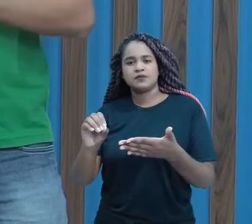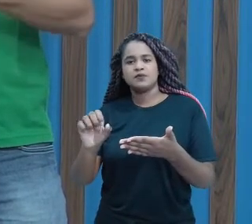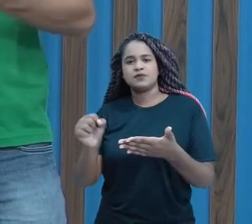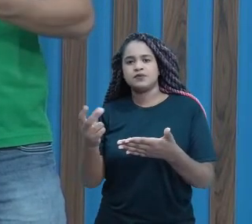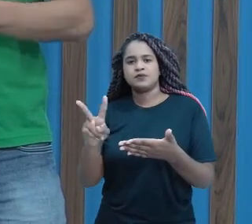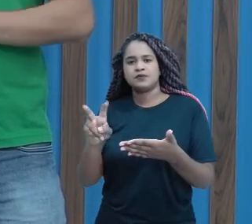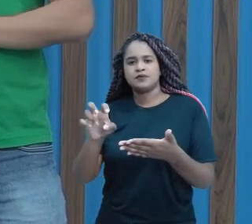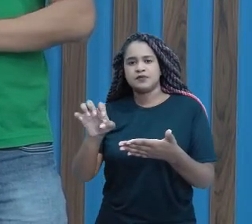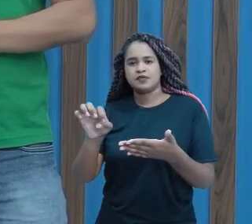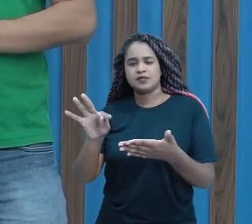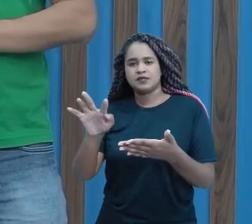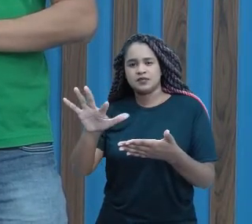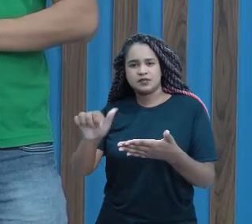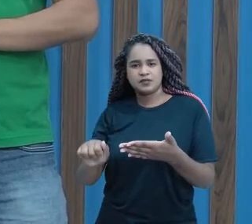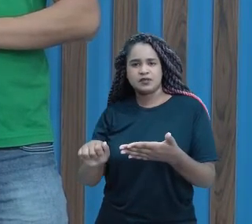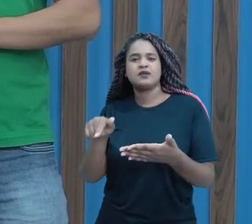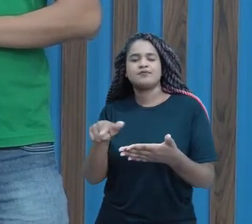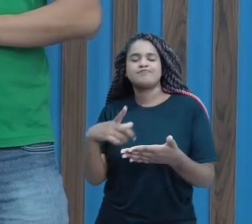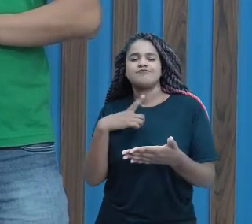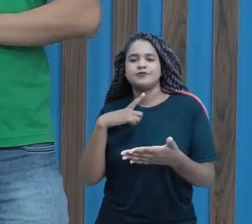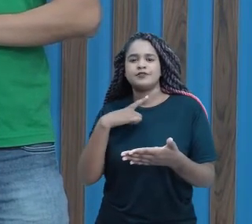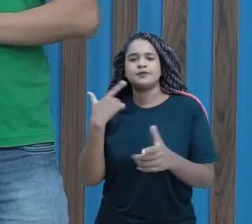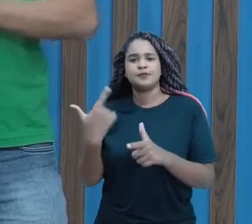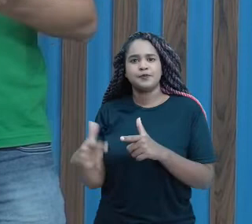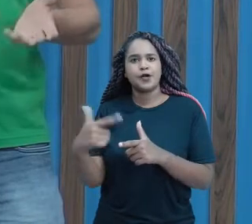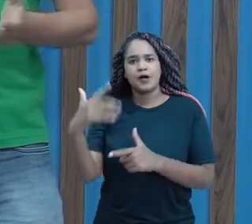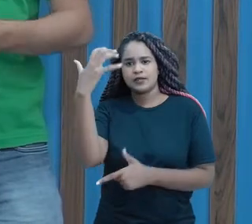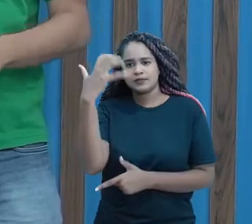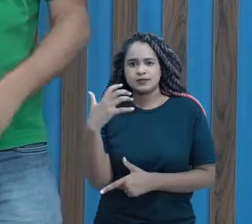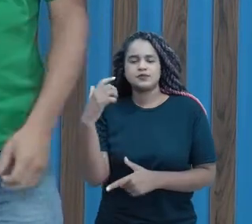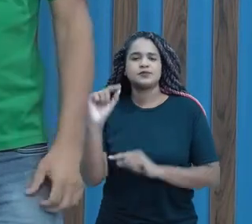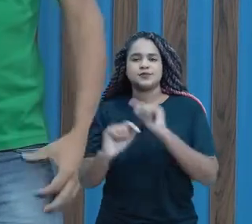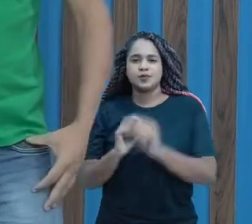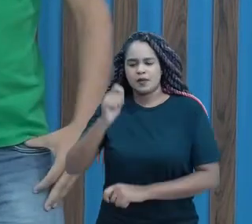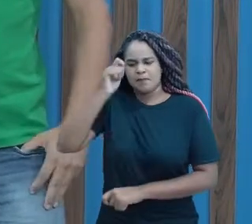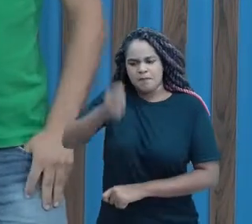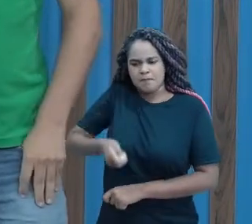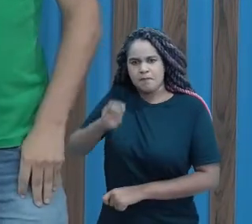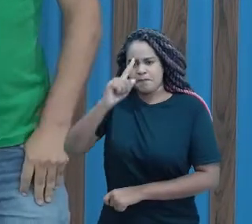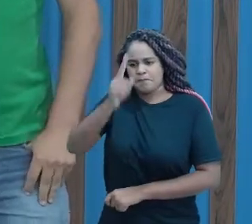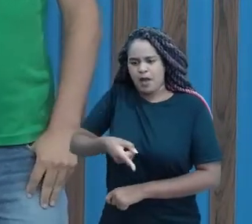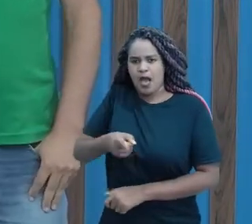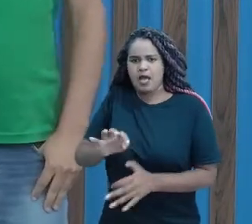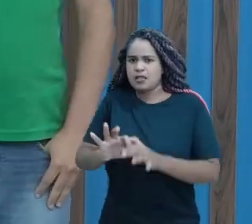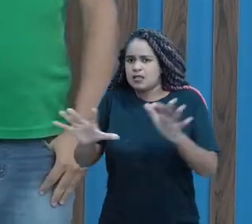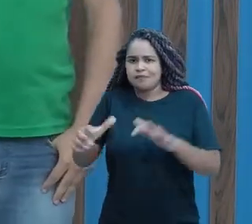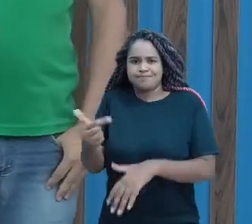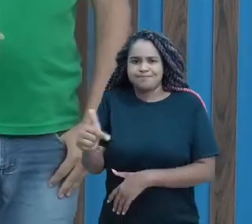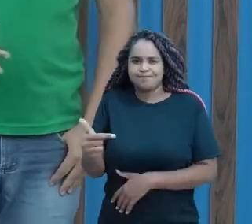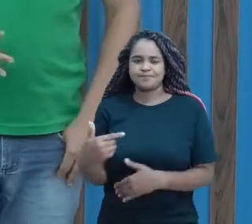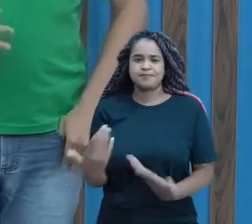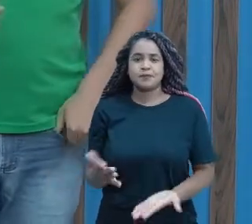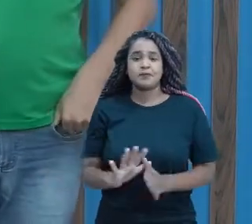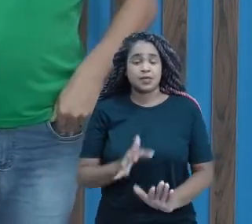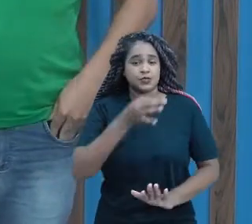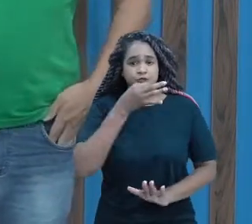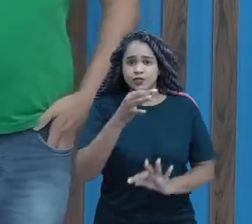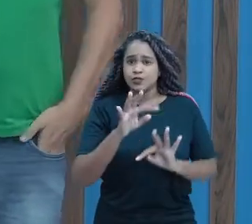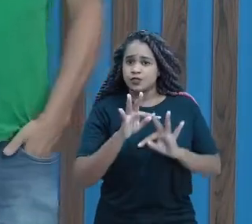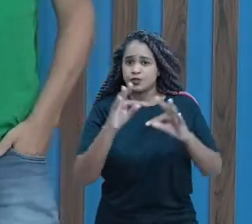autoritarismo, né, falta de liberdade, então, e que é complicado para todos os povos. Tá? Então, ou seja, a crítica vale para todos.